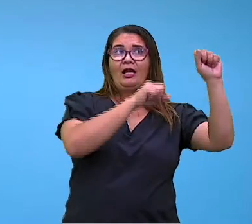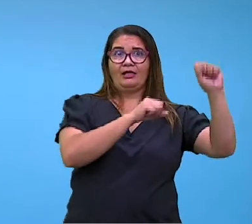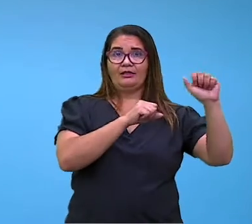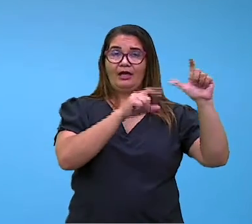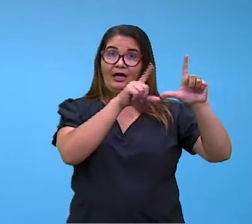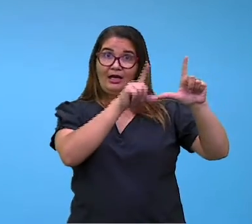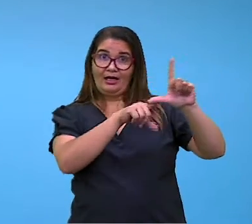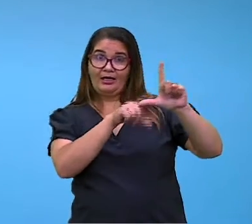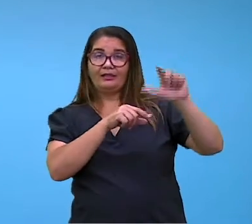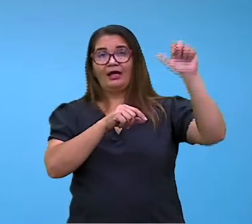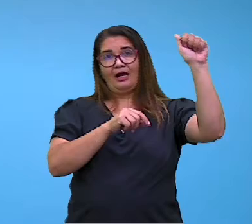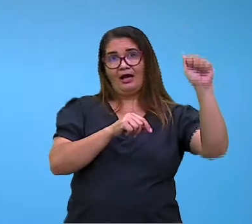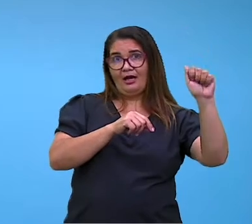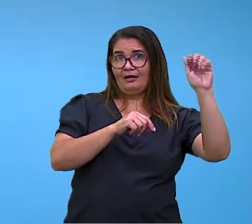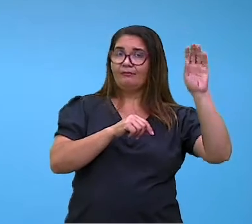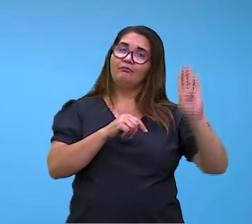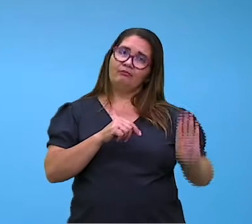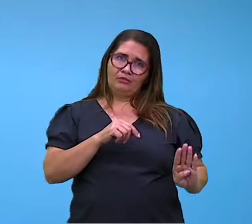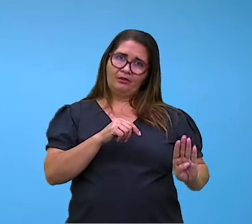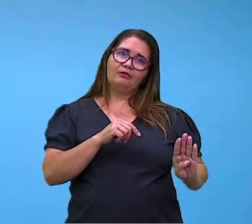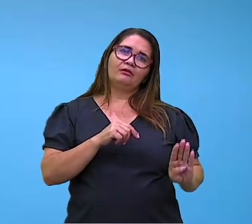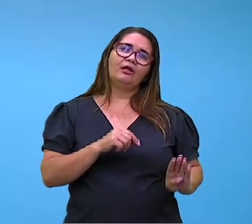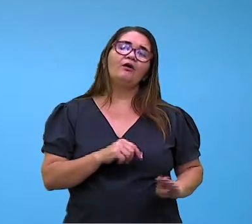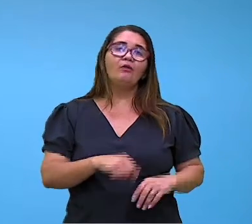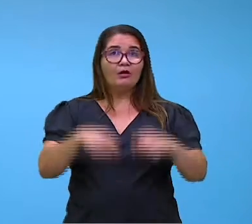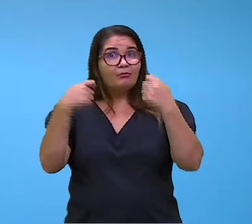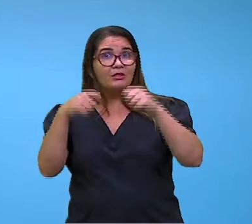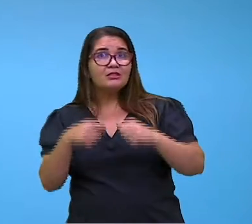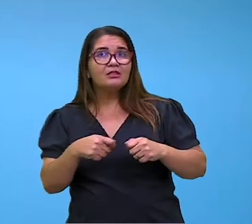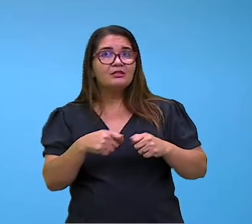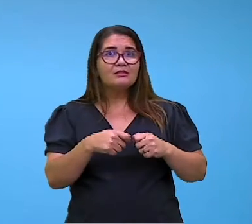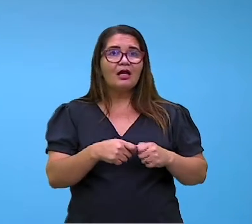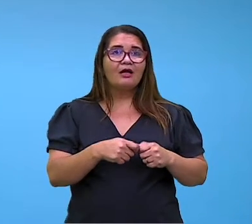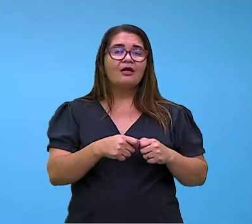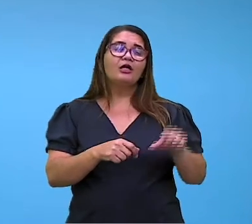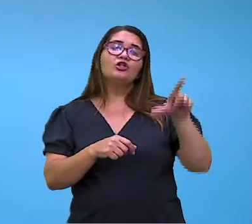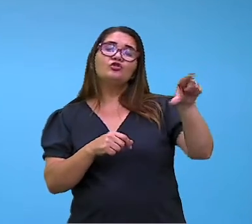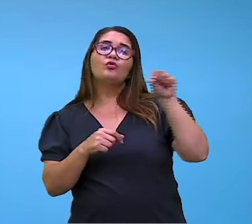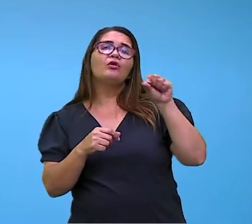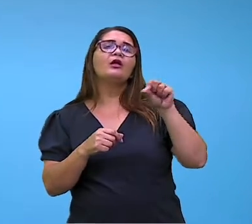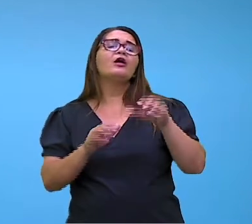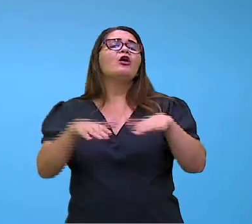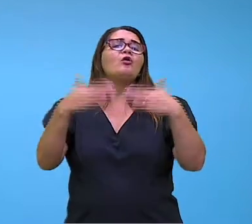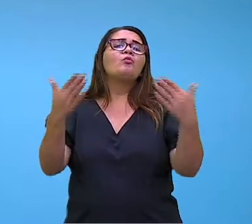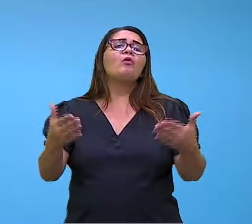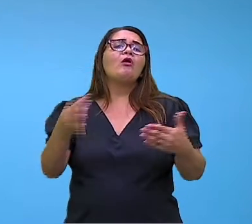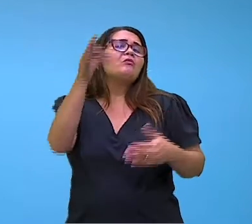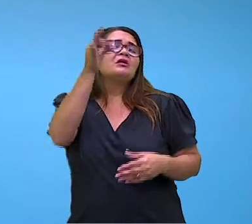A, nós temos a long-term relationship,